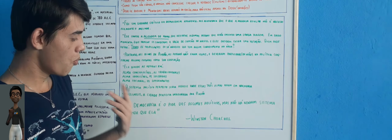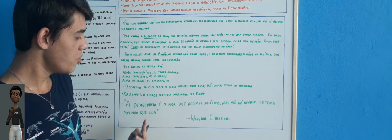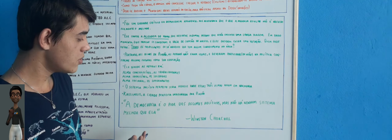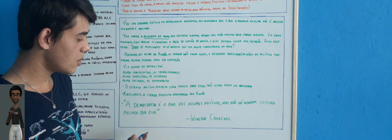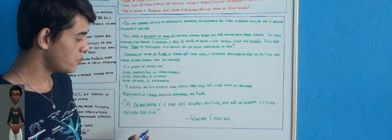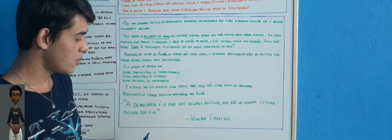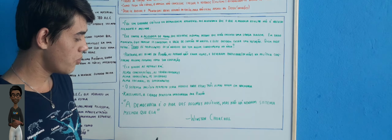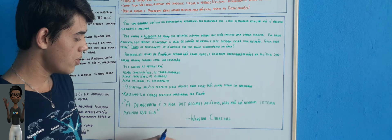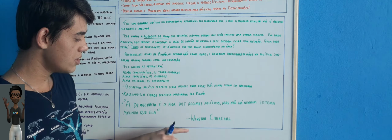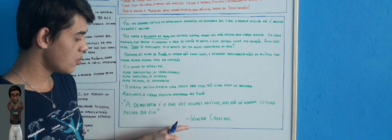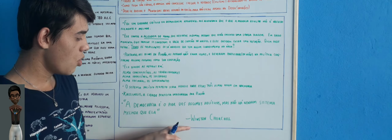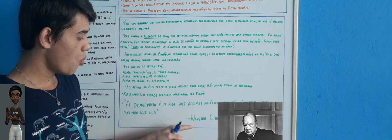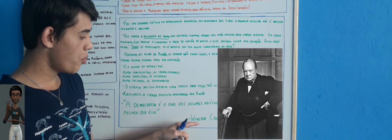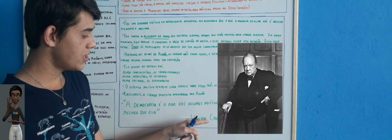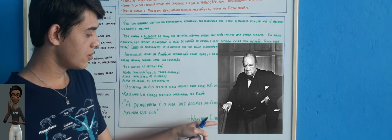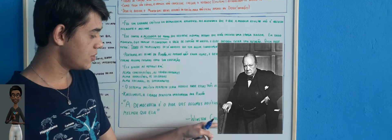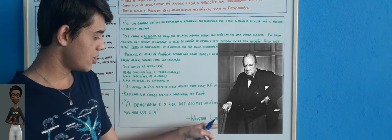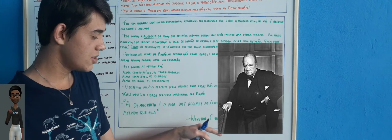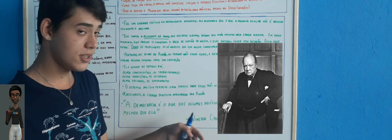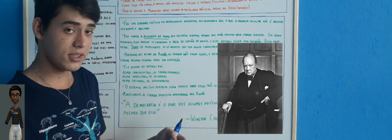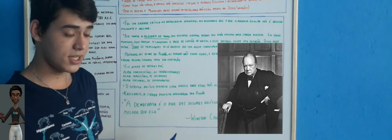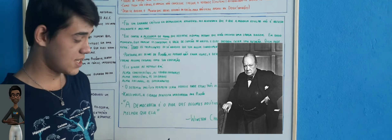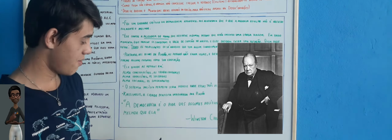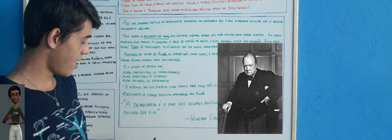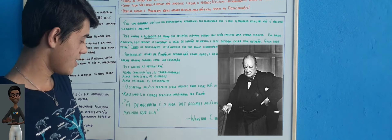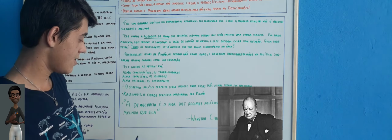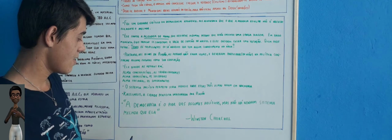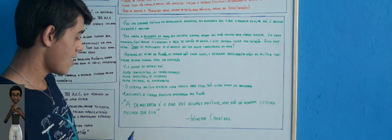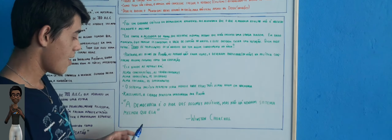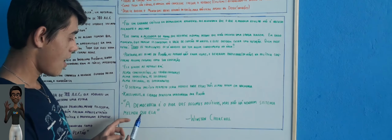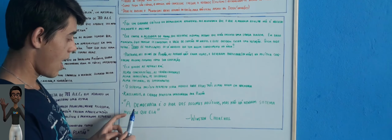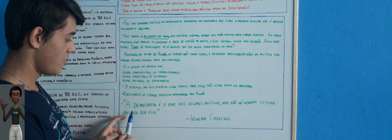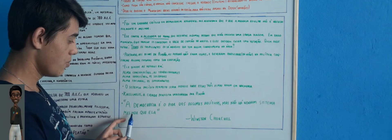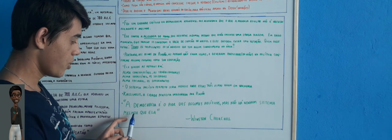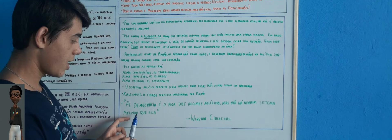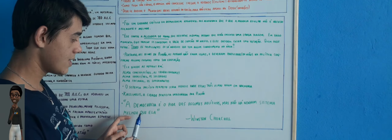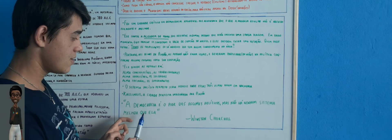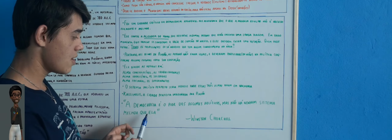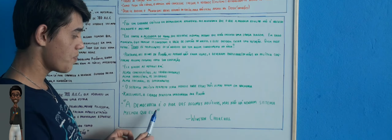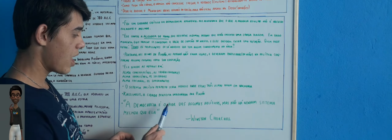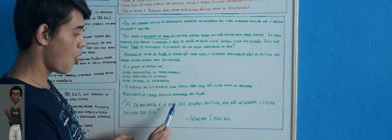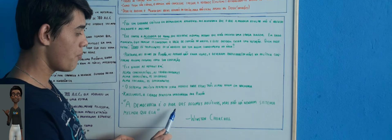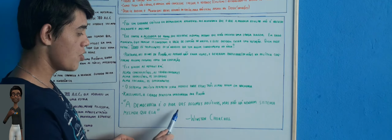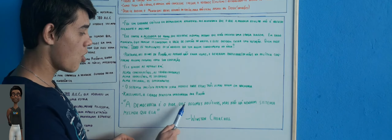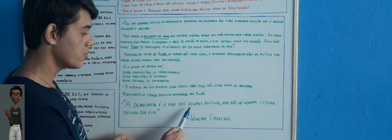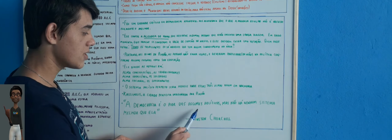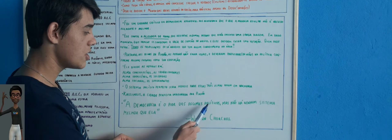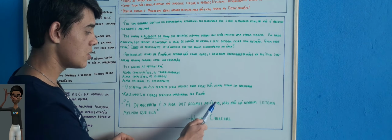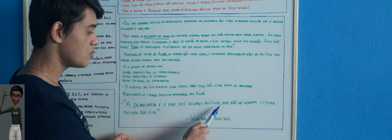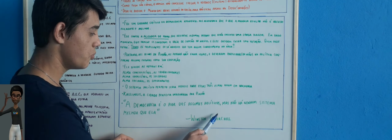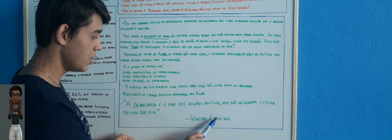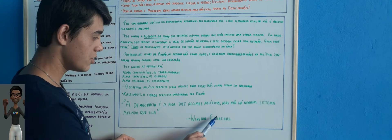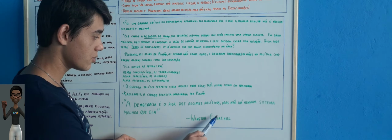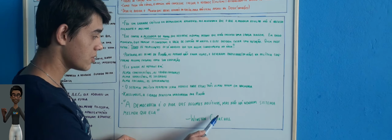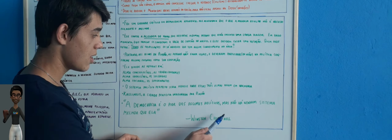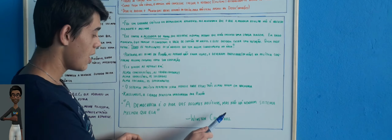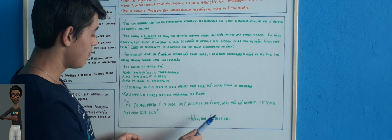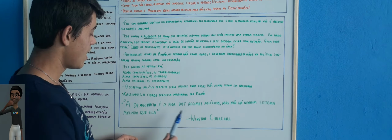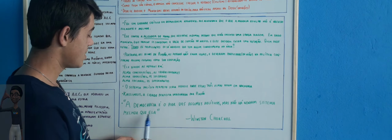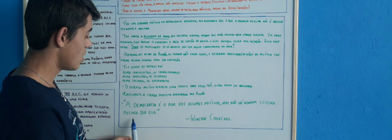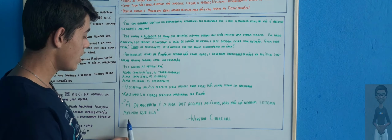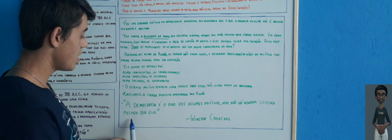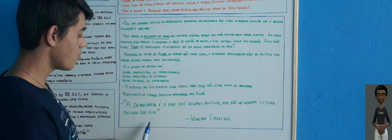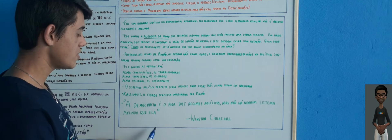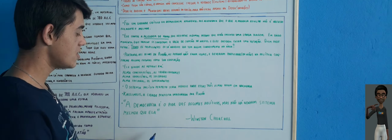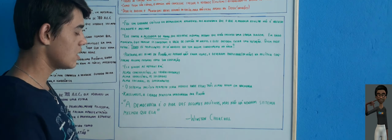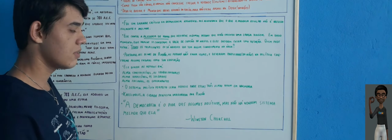Então, muito tempo depois, Winston Churchill disse a frase: a democracia é o pior dos regimes políticos,